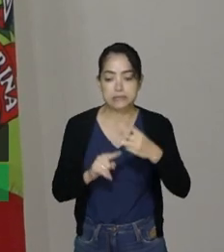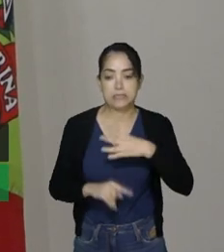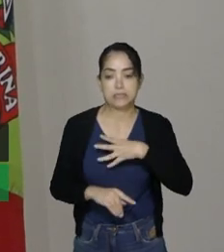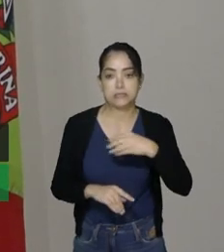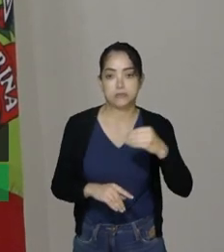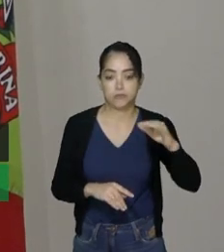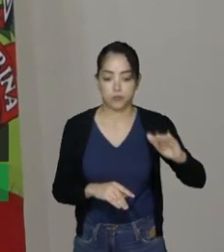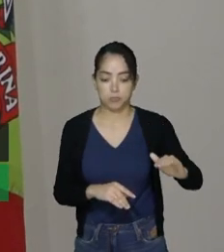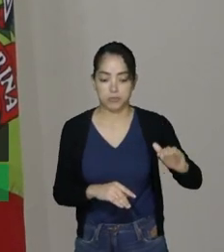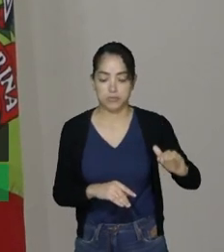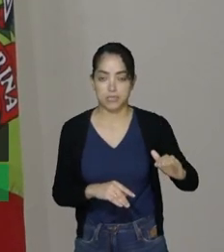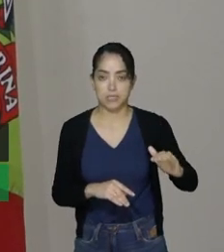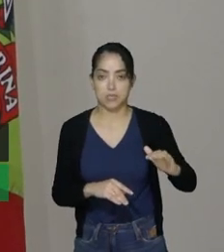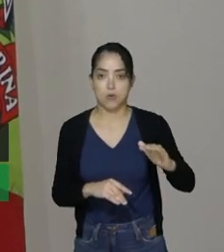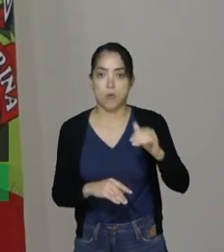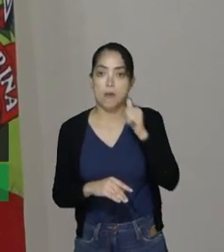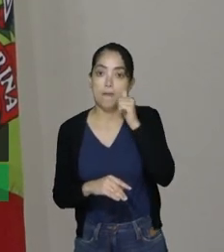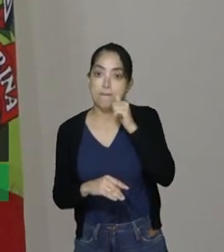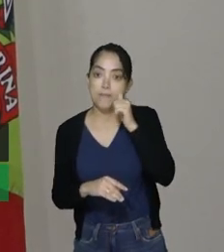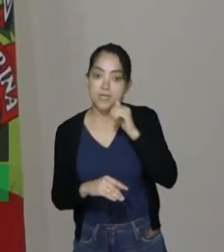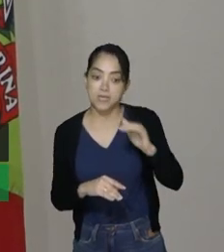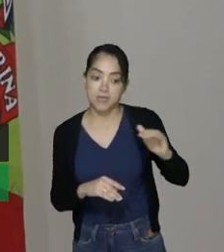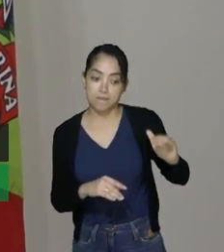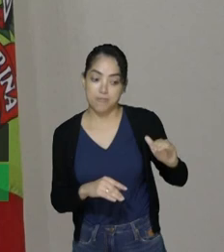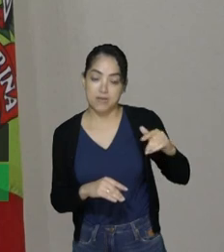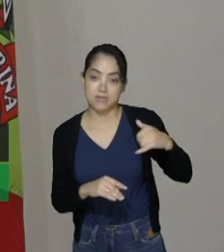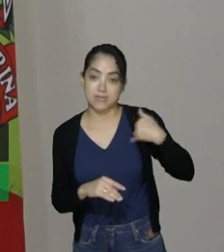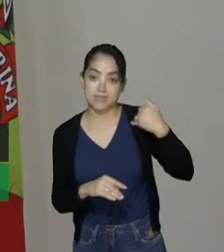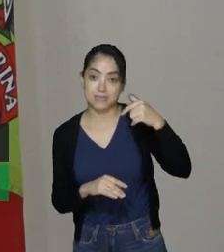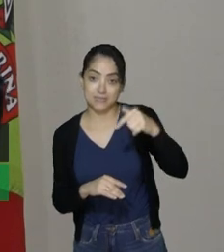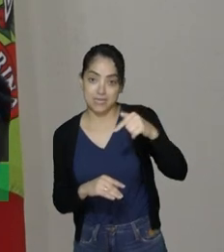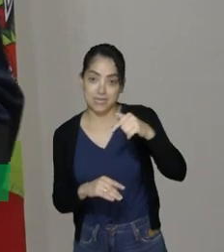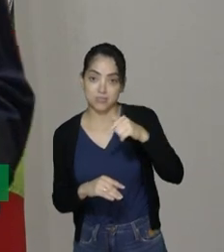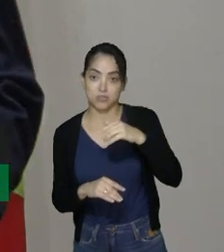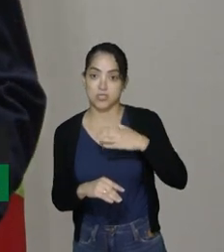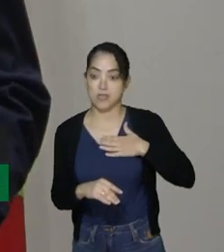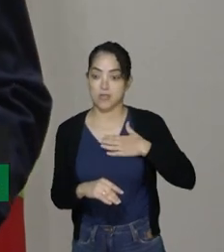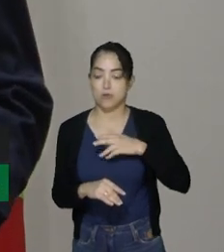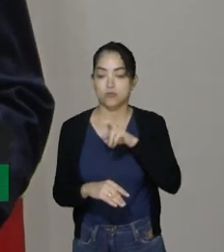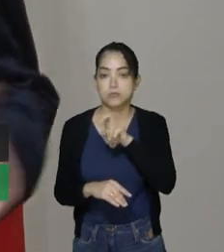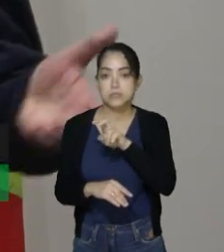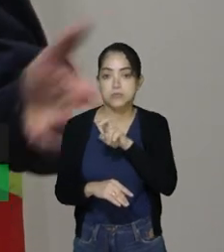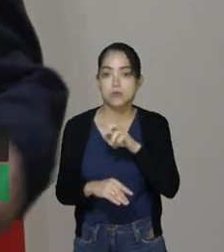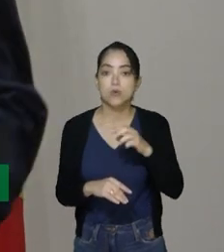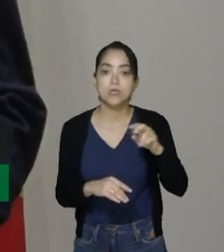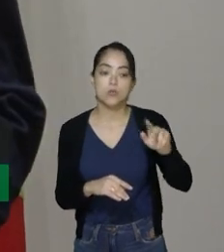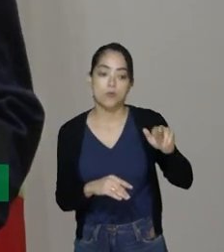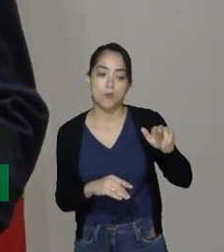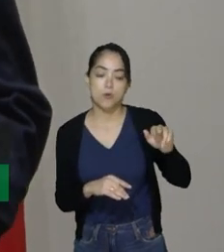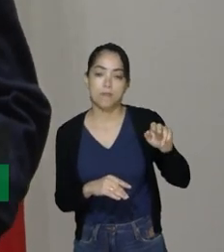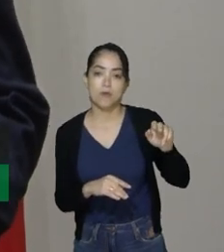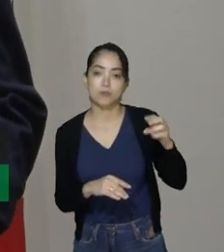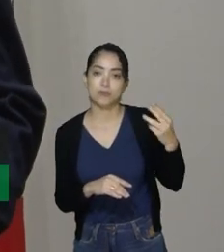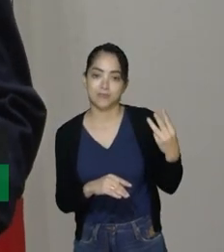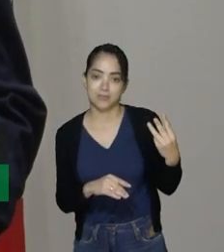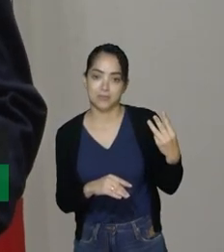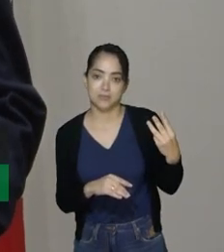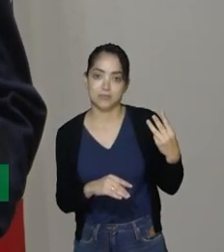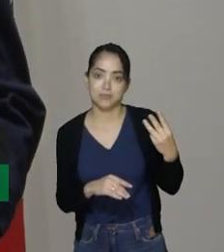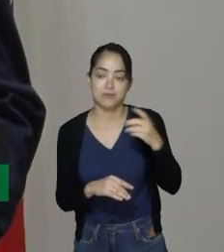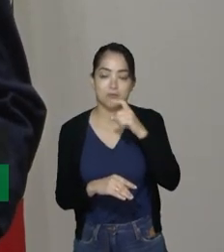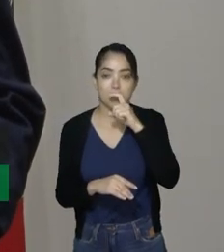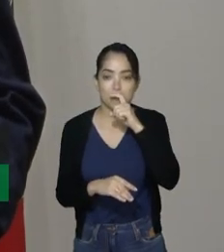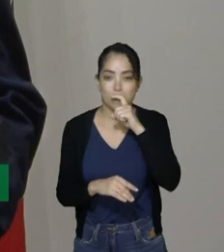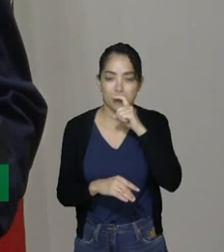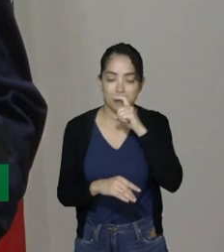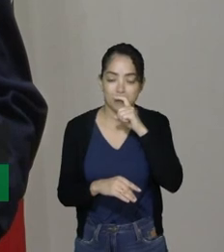porque minha irmã tinha 7, eu 5 e meu irmão 3. E lá se foi o nosso pai, com apenas